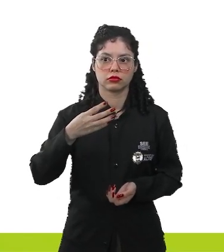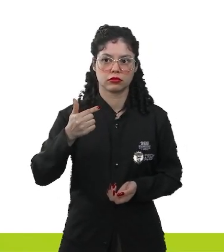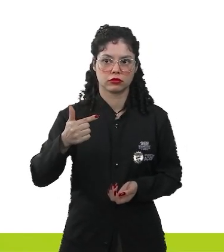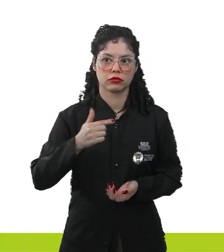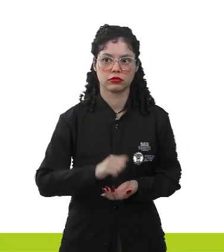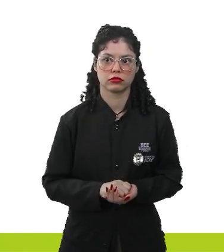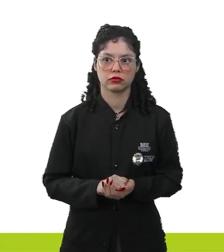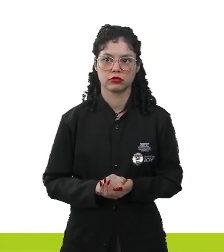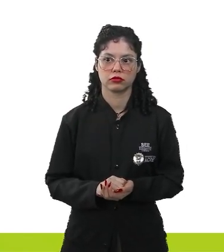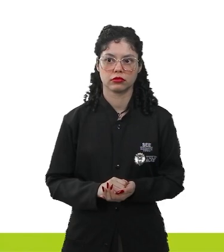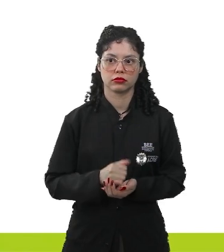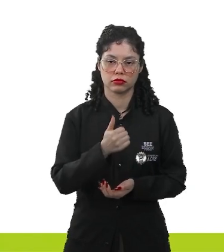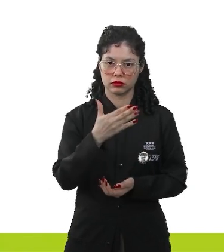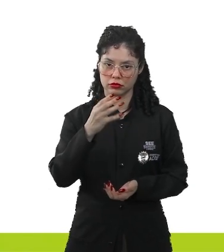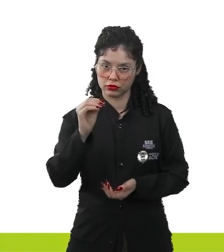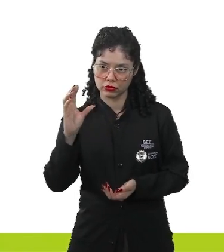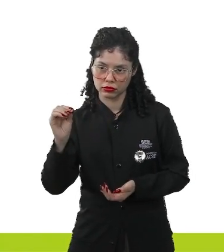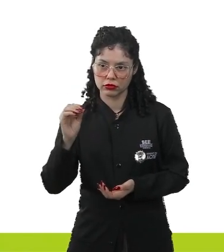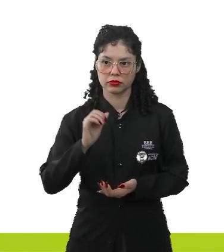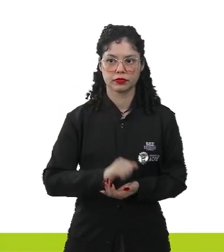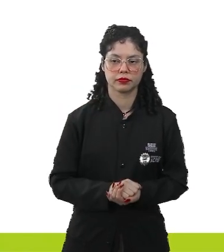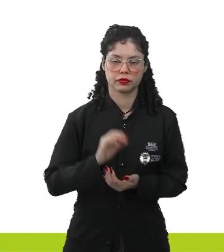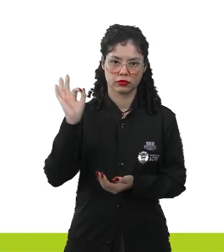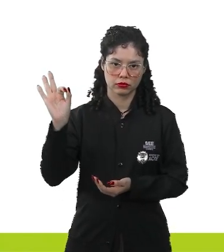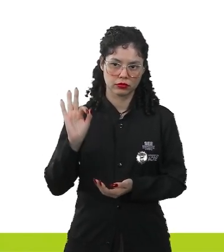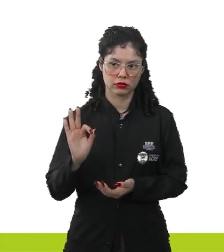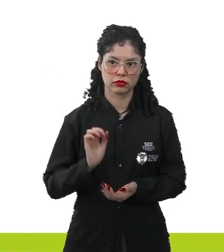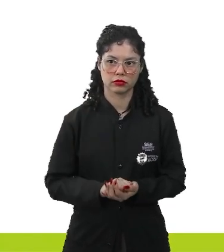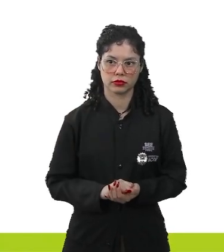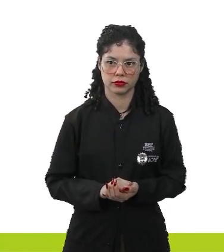232 equivale a 100%.